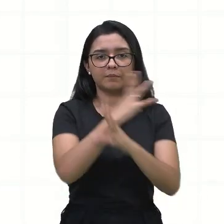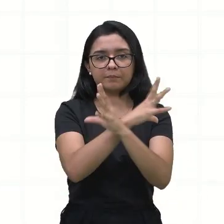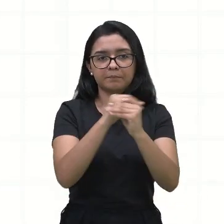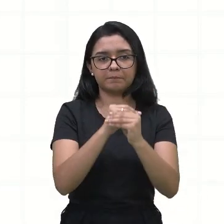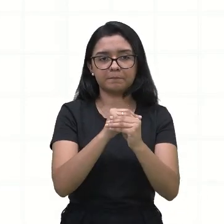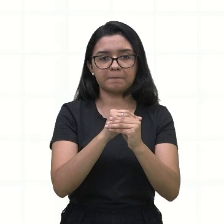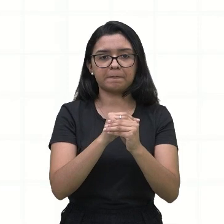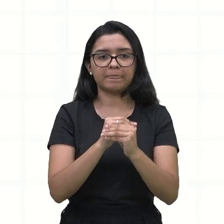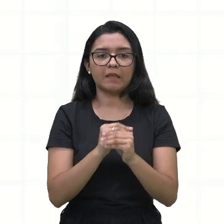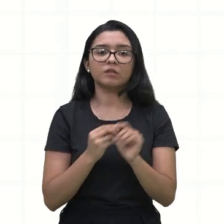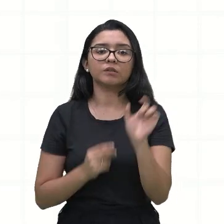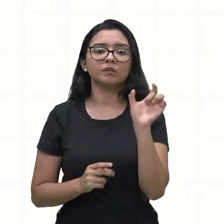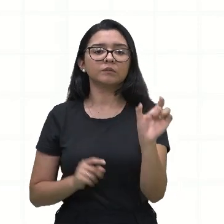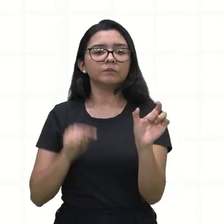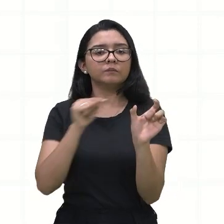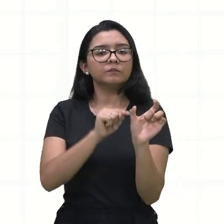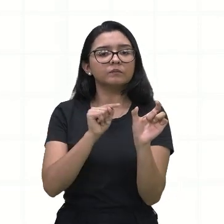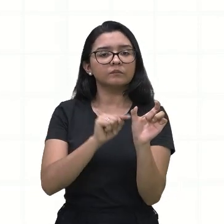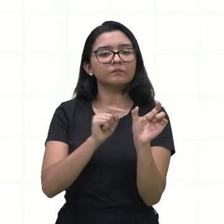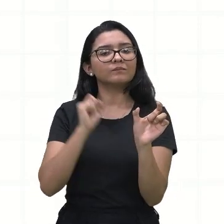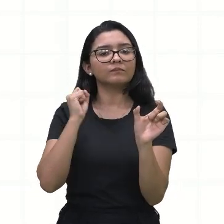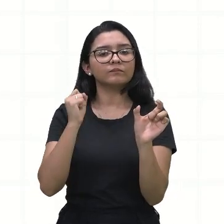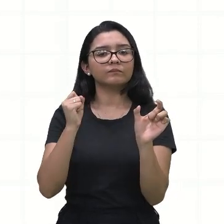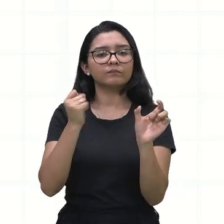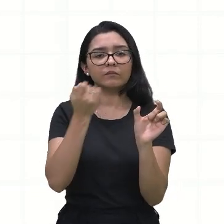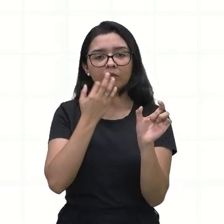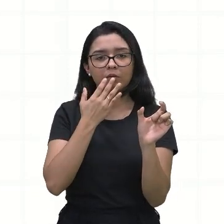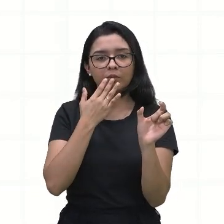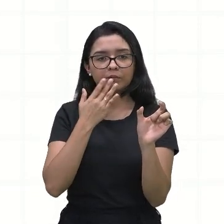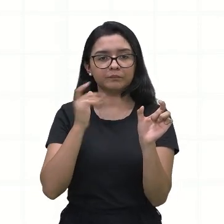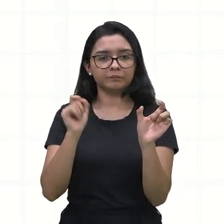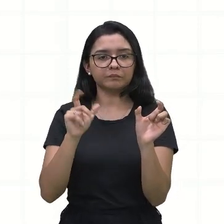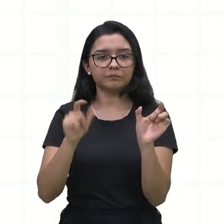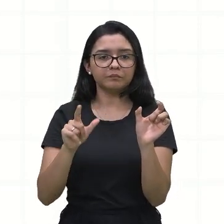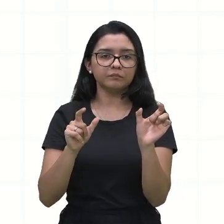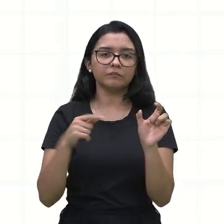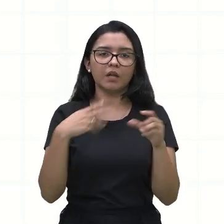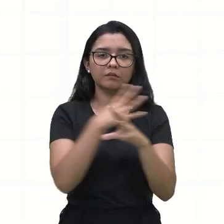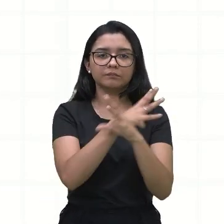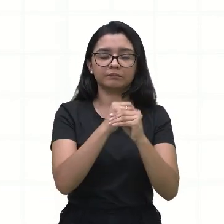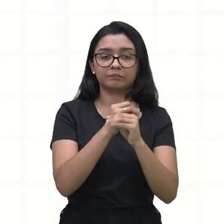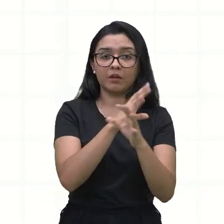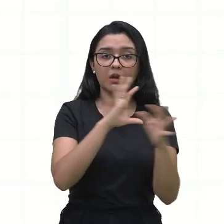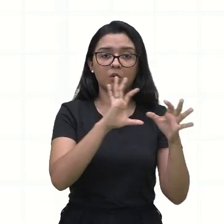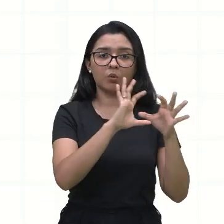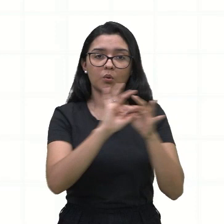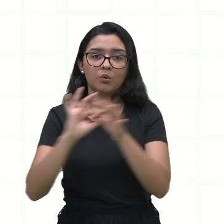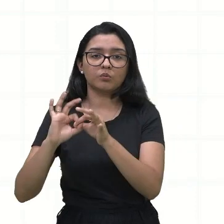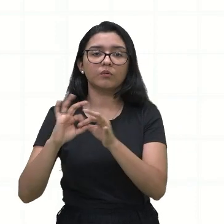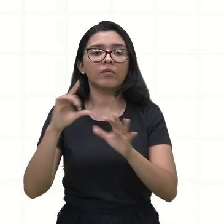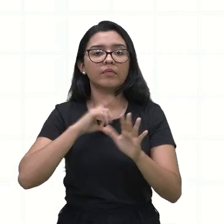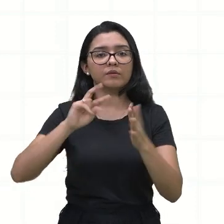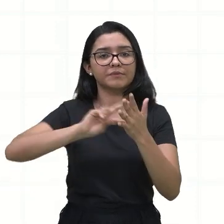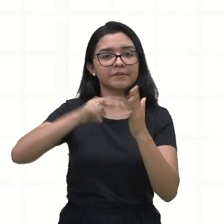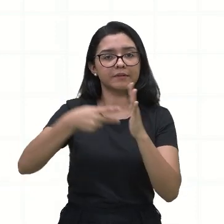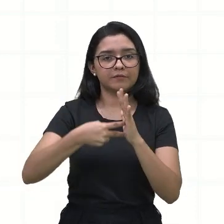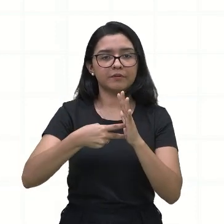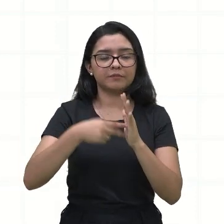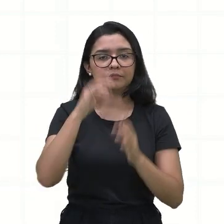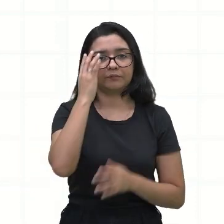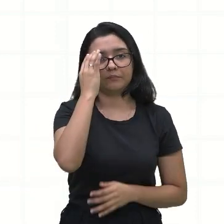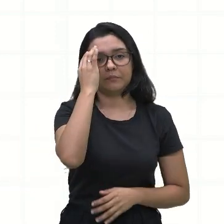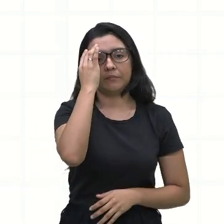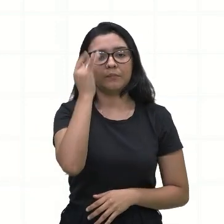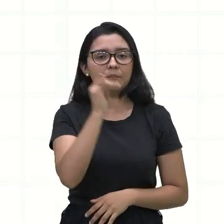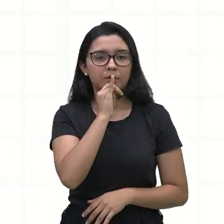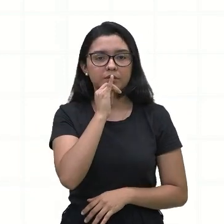São essas palavras aqui, ó, que vão, como o nome já diz, conectar, dando sentidos para ela. Por exemplo,